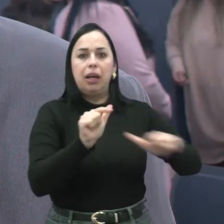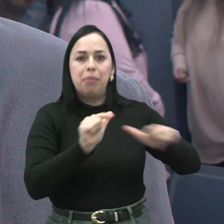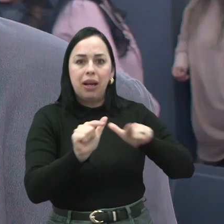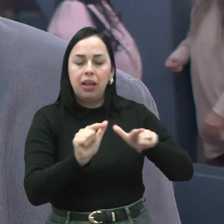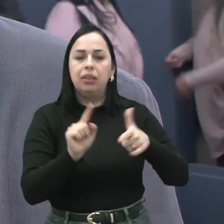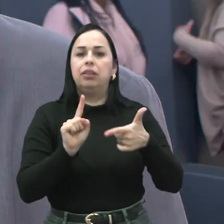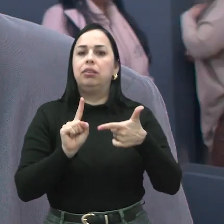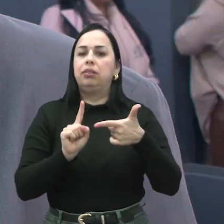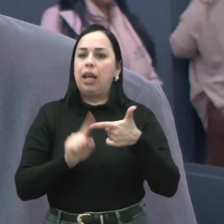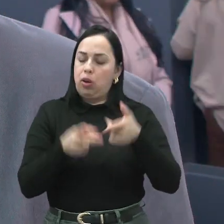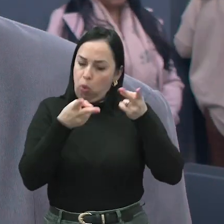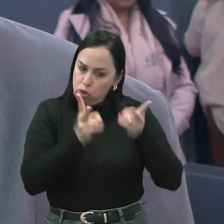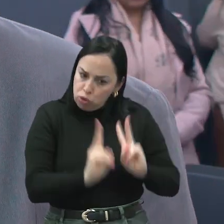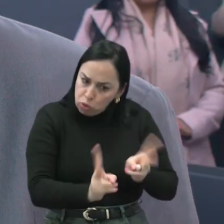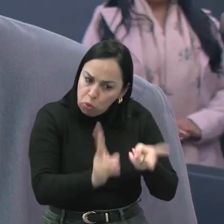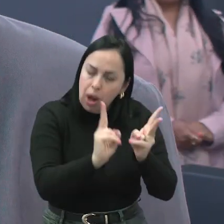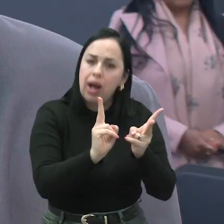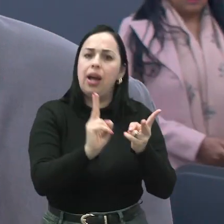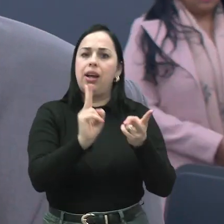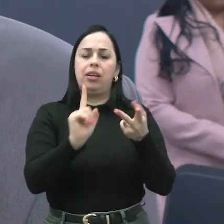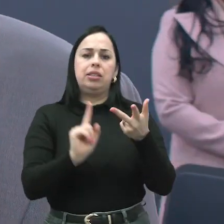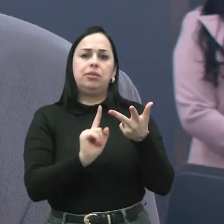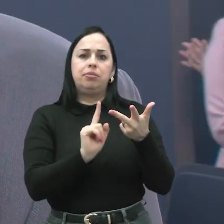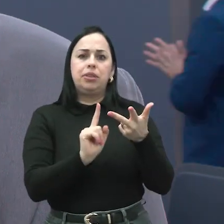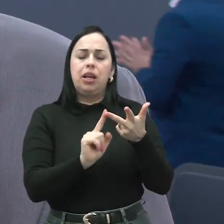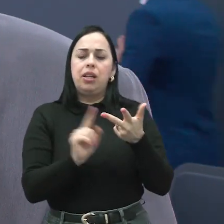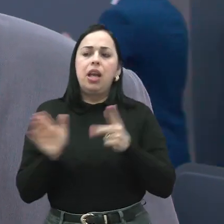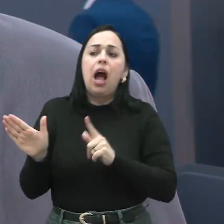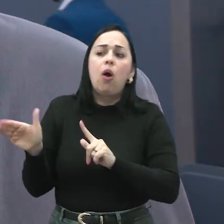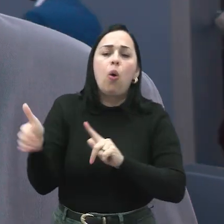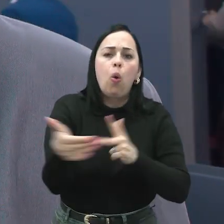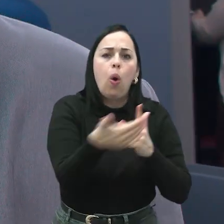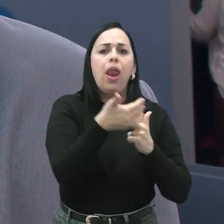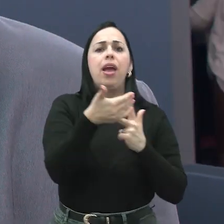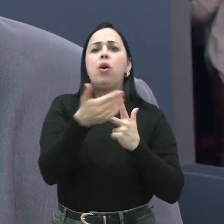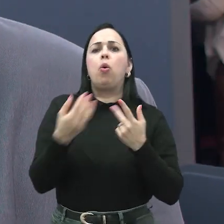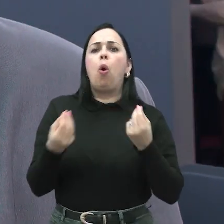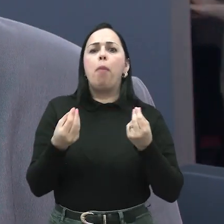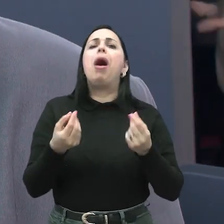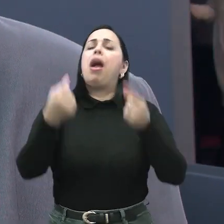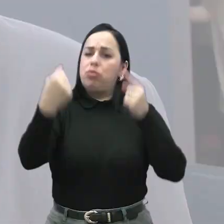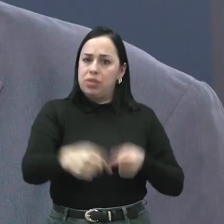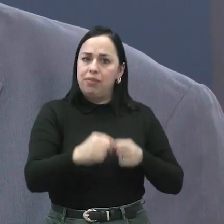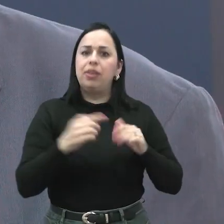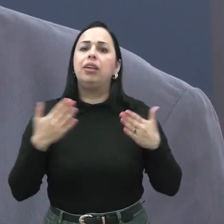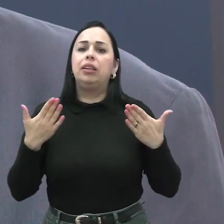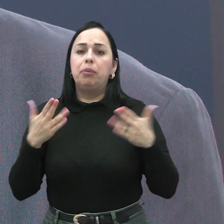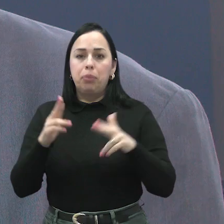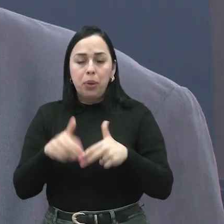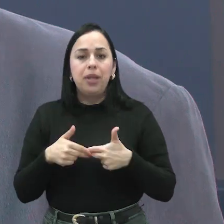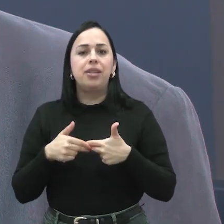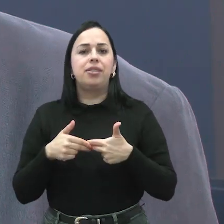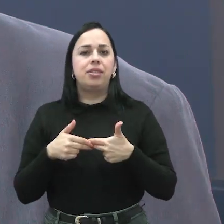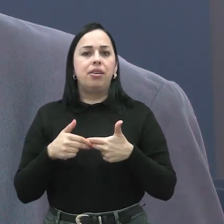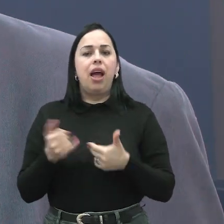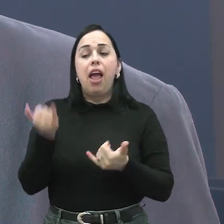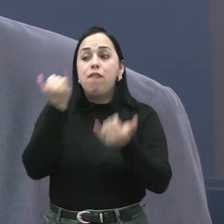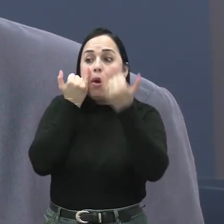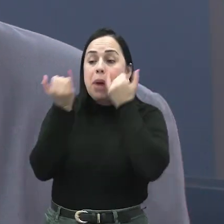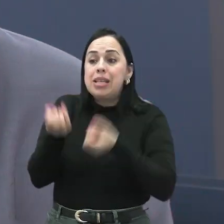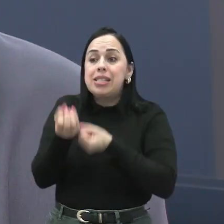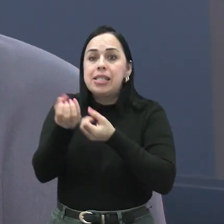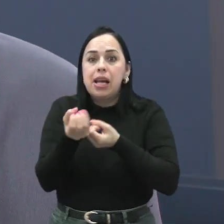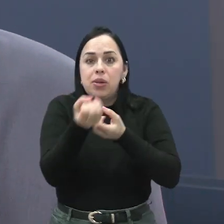Tem o desafio também da manutenção, de como que vai acolher o deficiente no mercado de trabalho. Então é